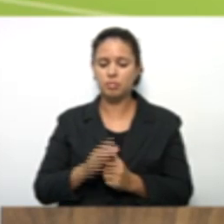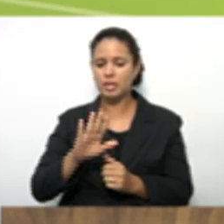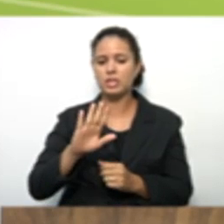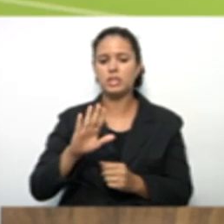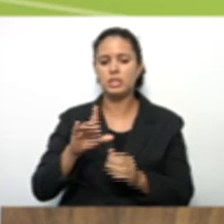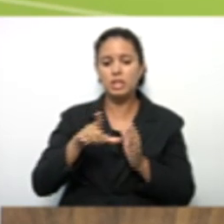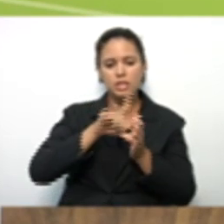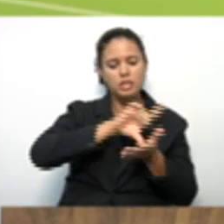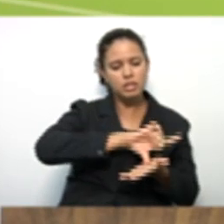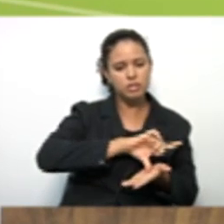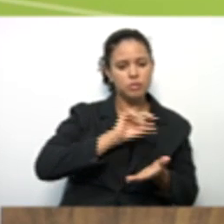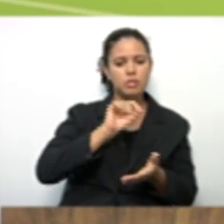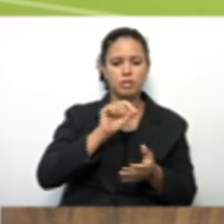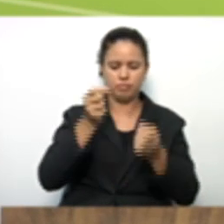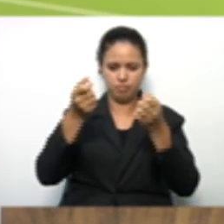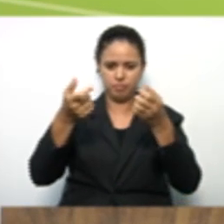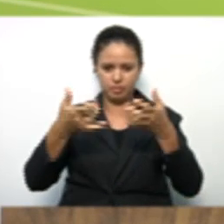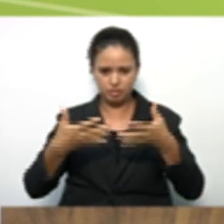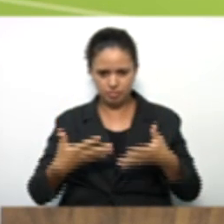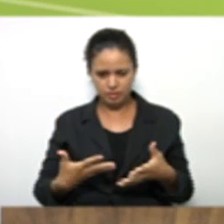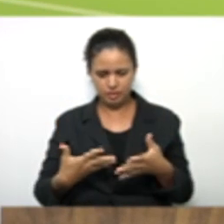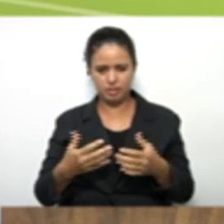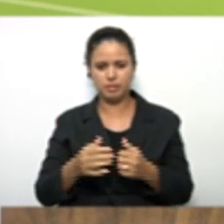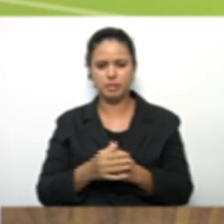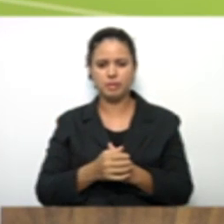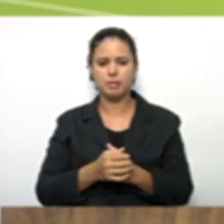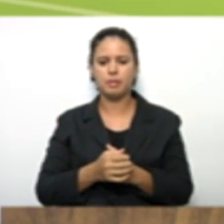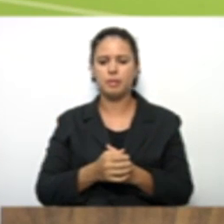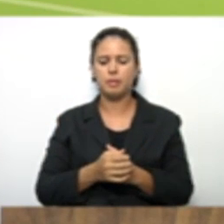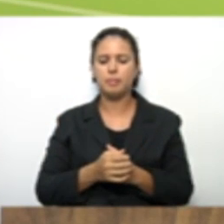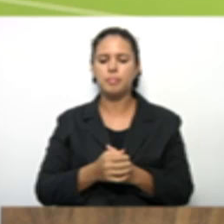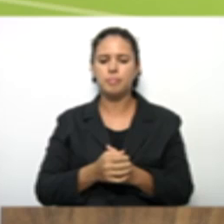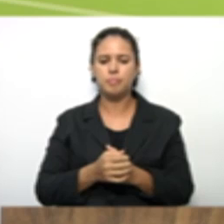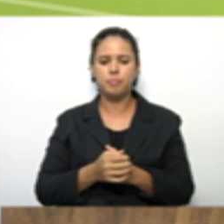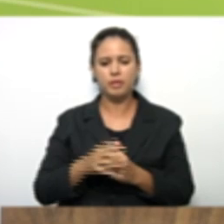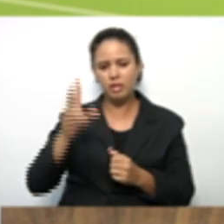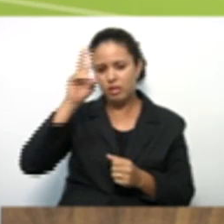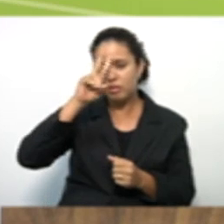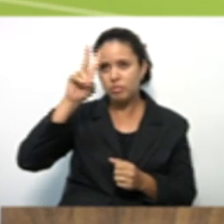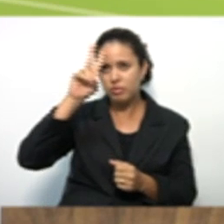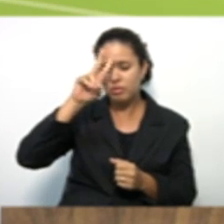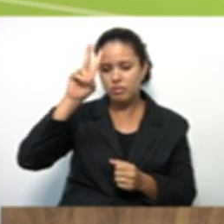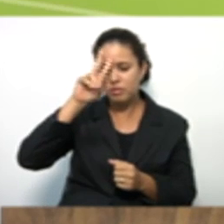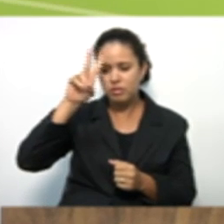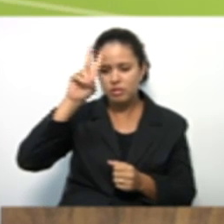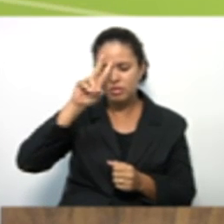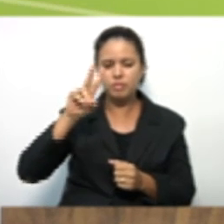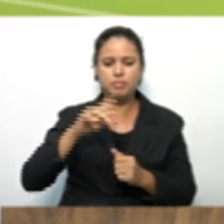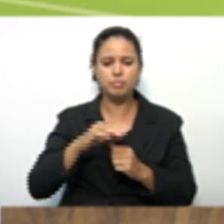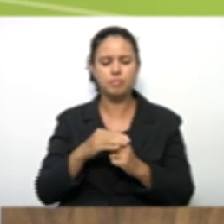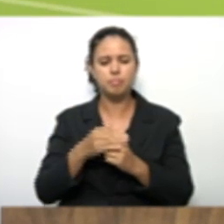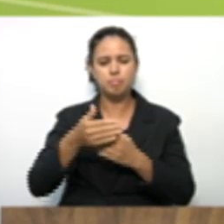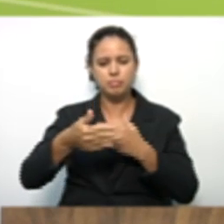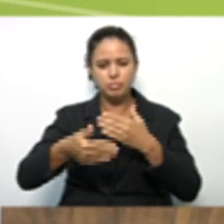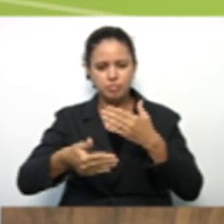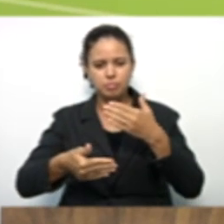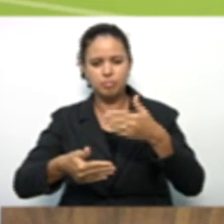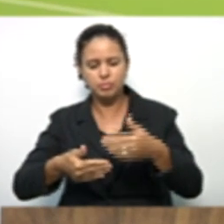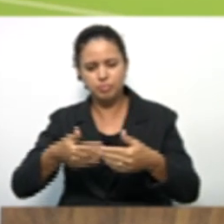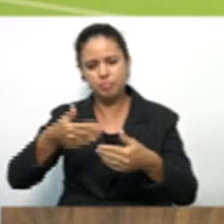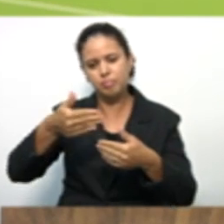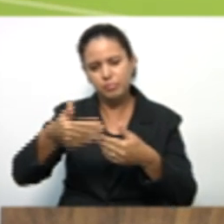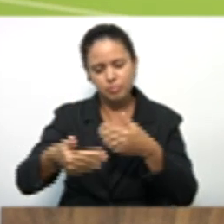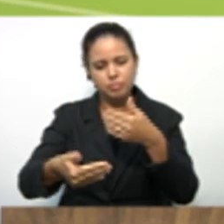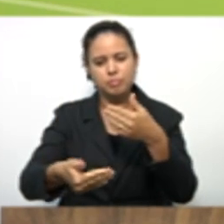só botando mais um ponto que é interessante a gente falar sobre a evolução. A evolução, ela veio acompanhado do quê?